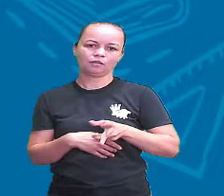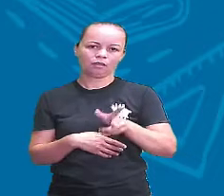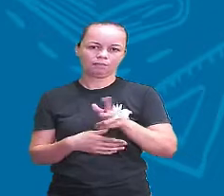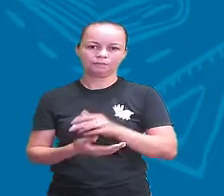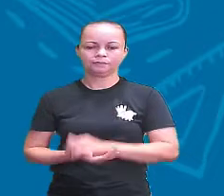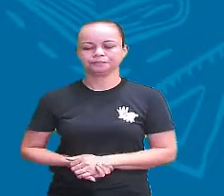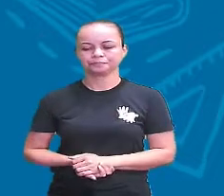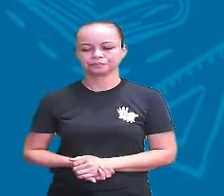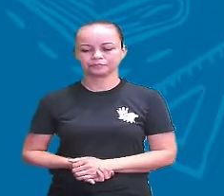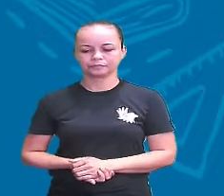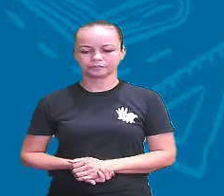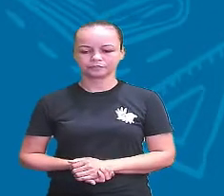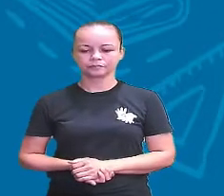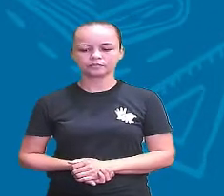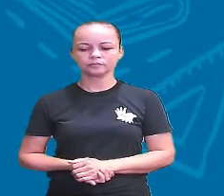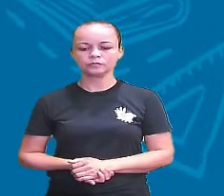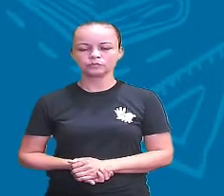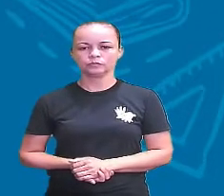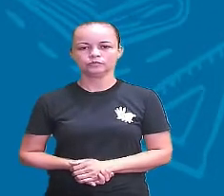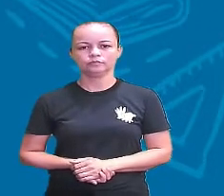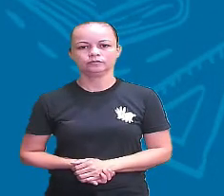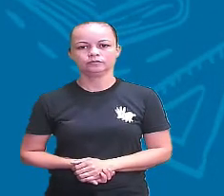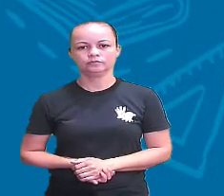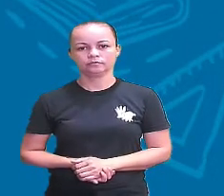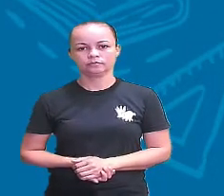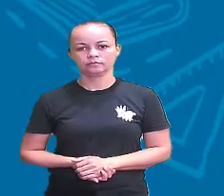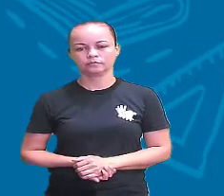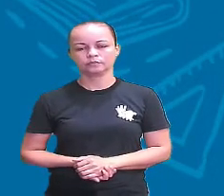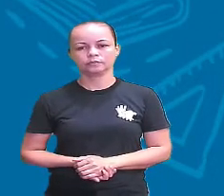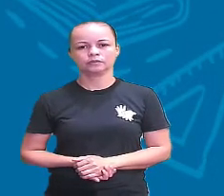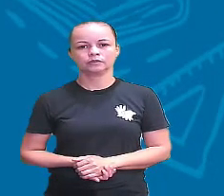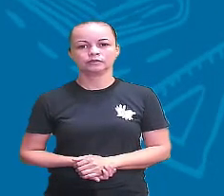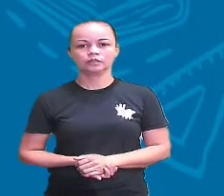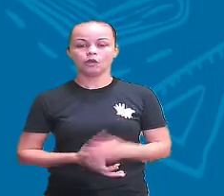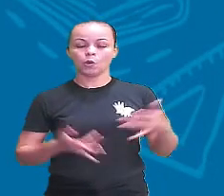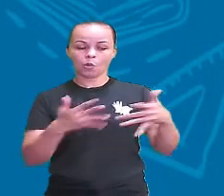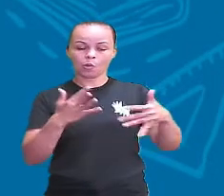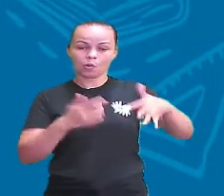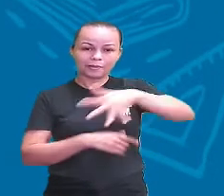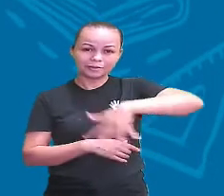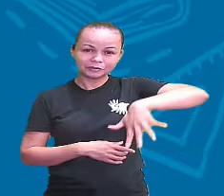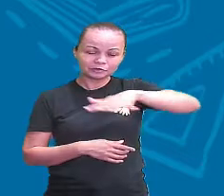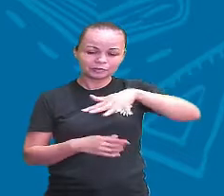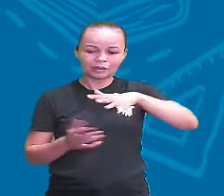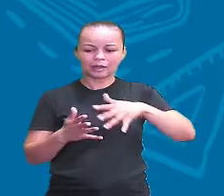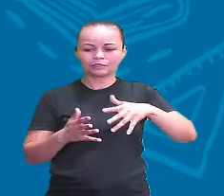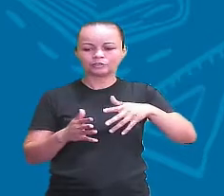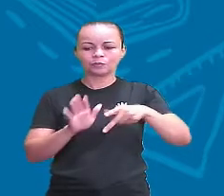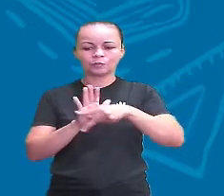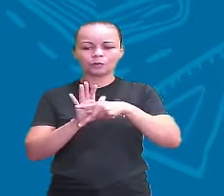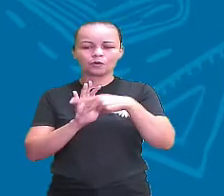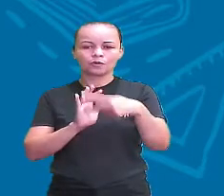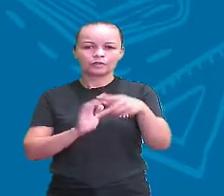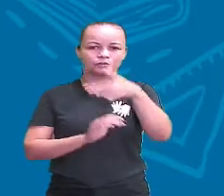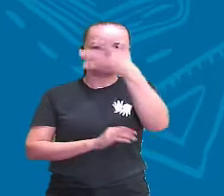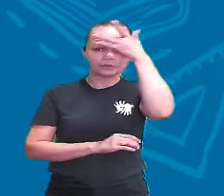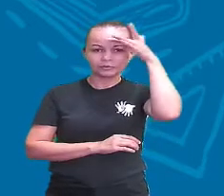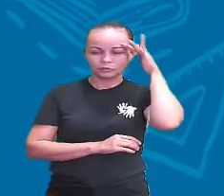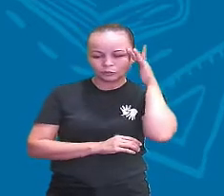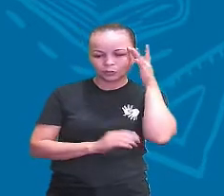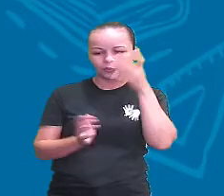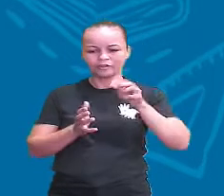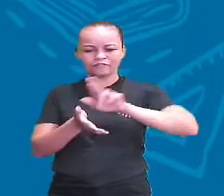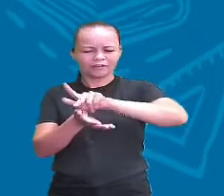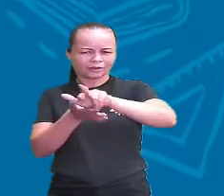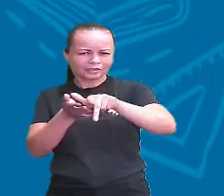certo? Seguindo. Os espaços urbanos proporcionaram às pessoas uma série de serviços